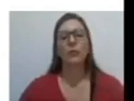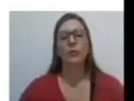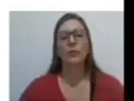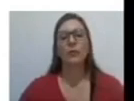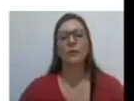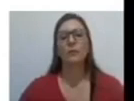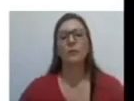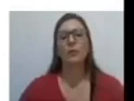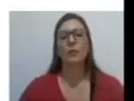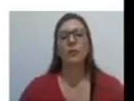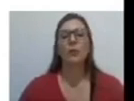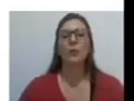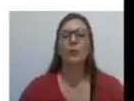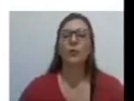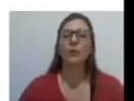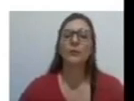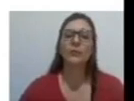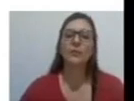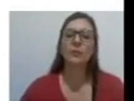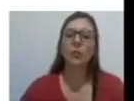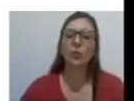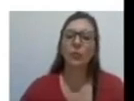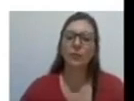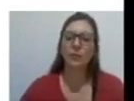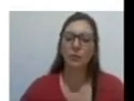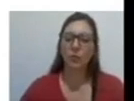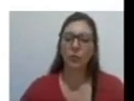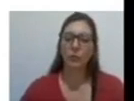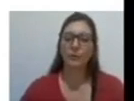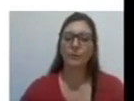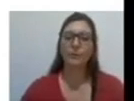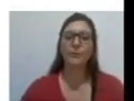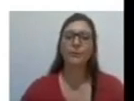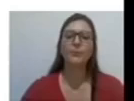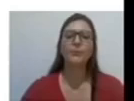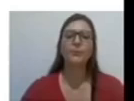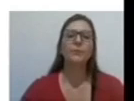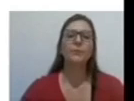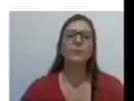acumule no organismo, provocando sintomas como